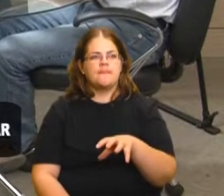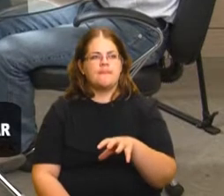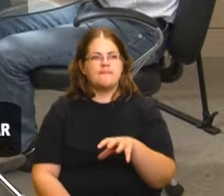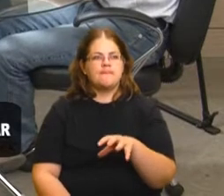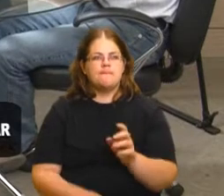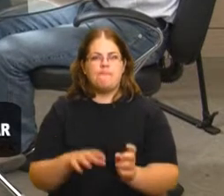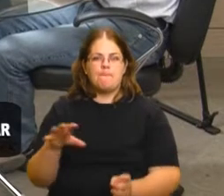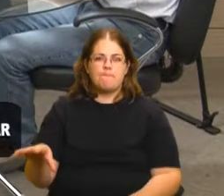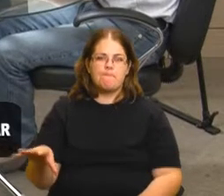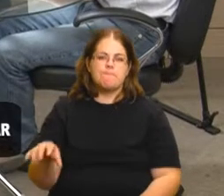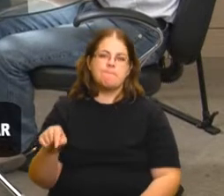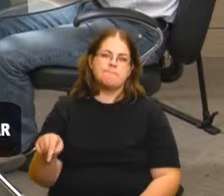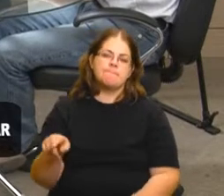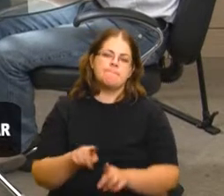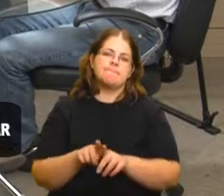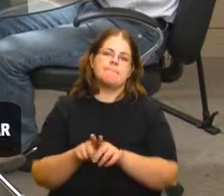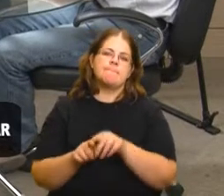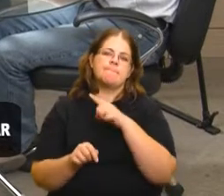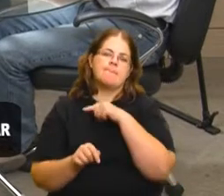polo, na direita,